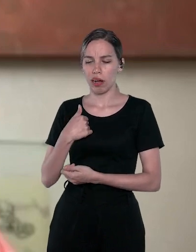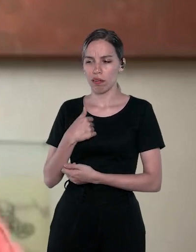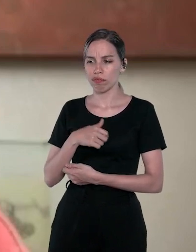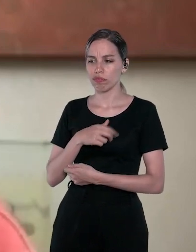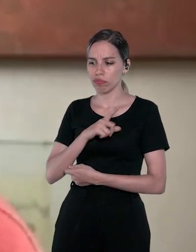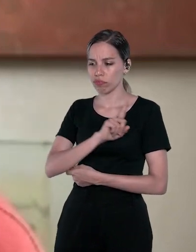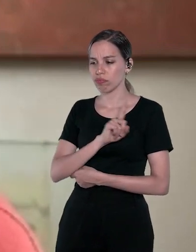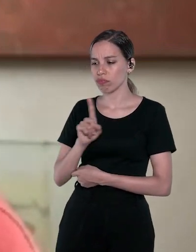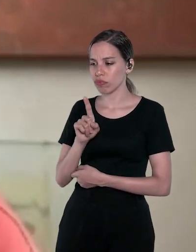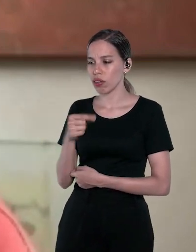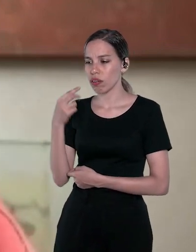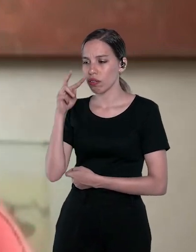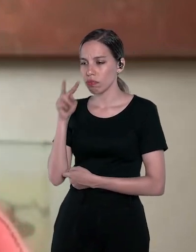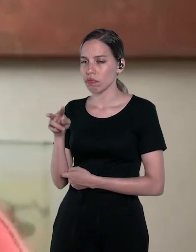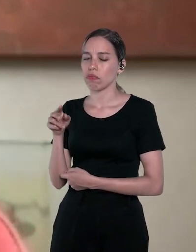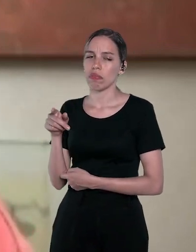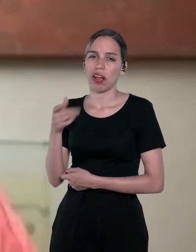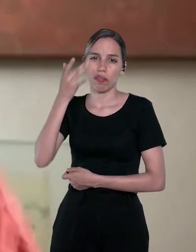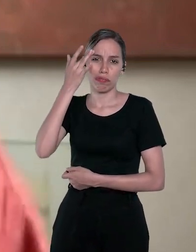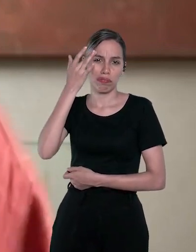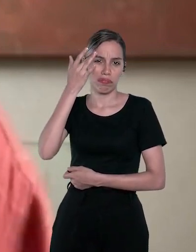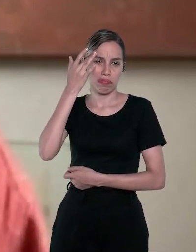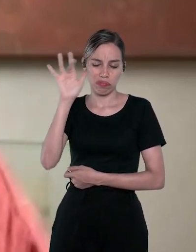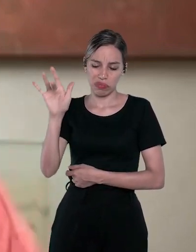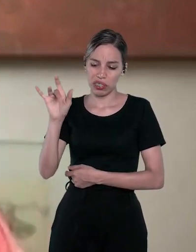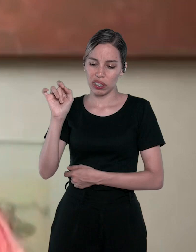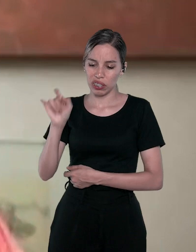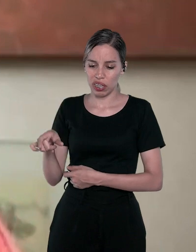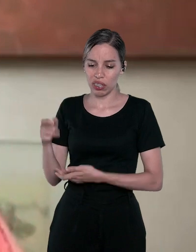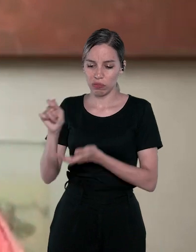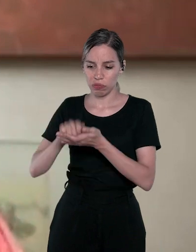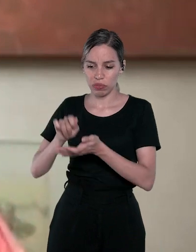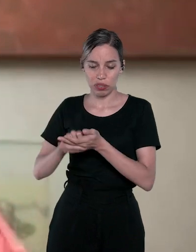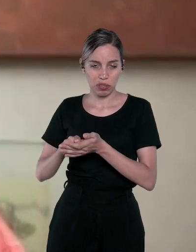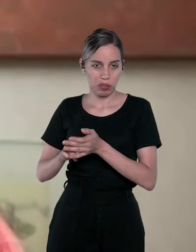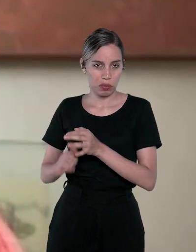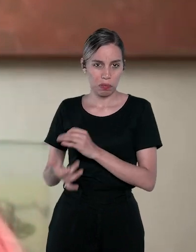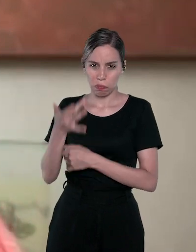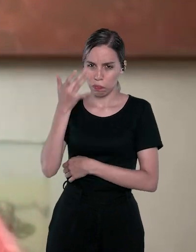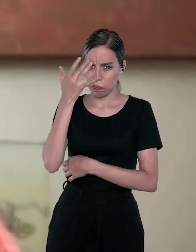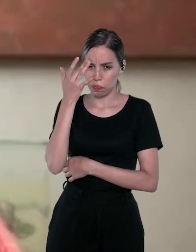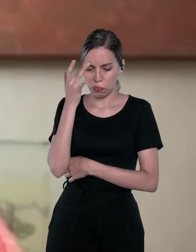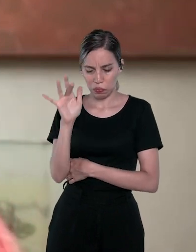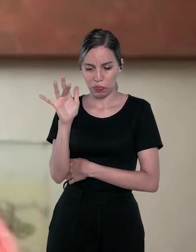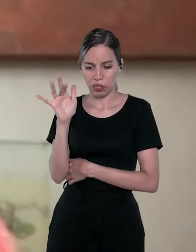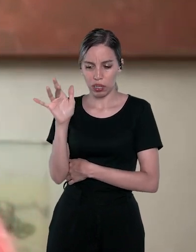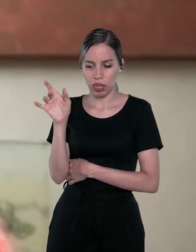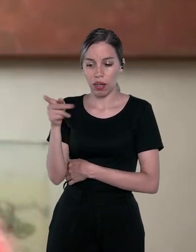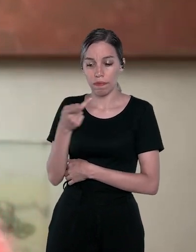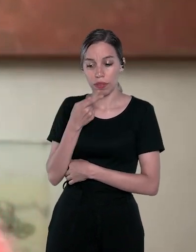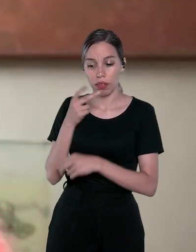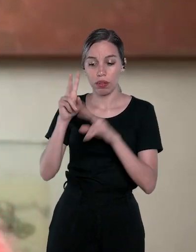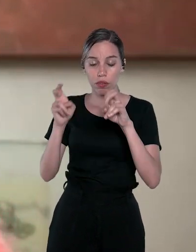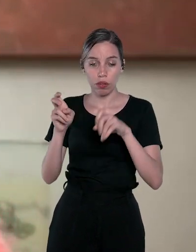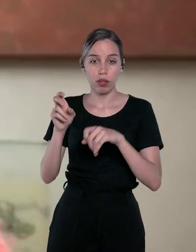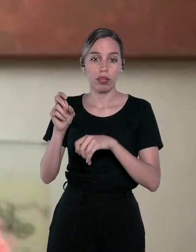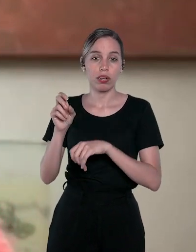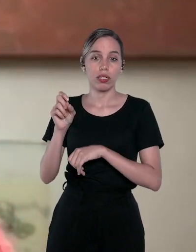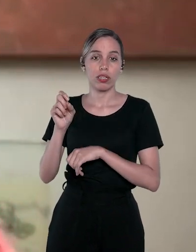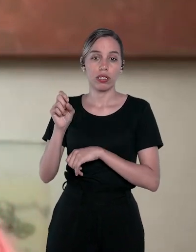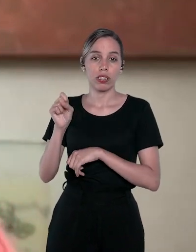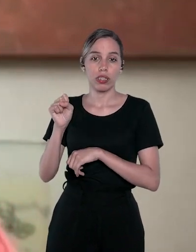ou poeta que era o responsável na época por essa sessão, mas ele fazia, a